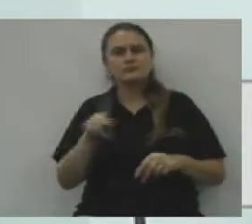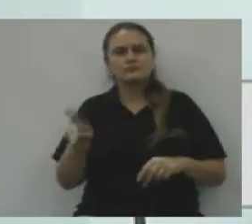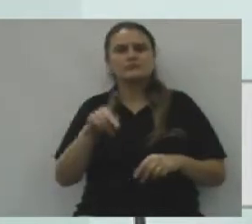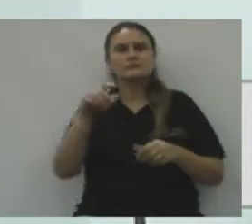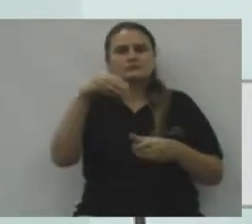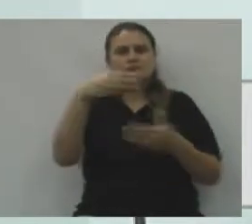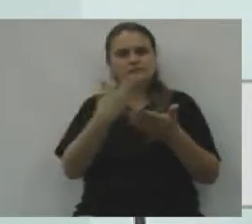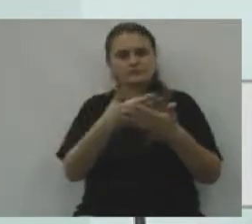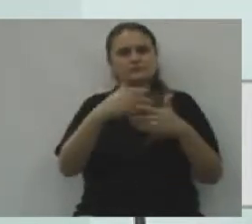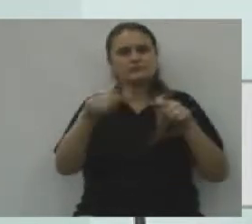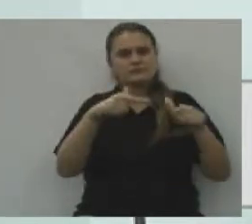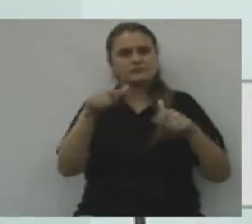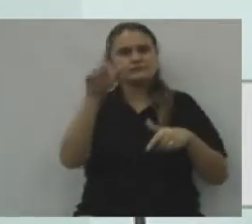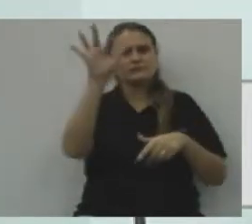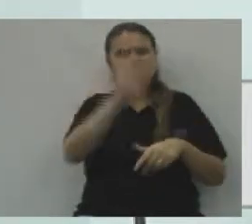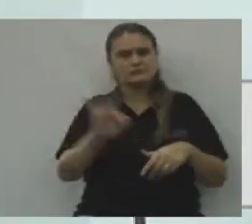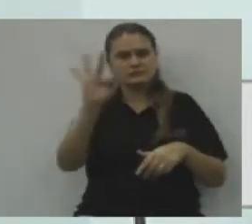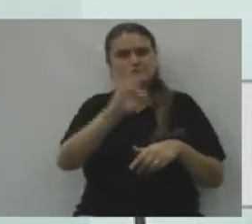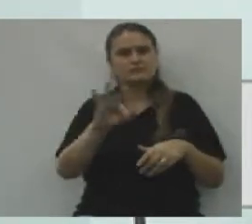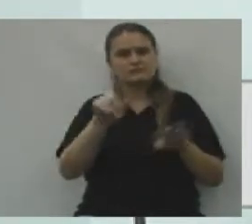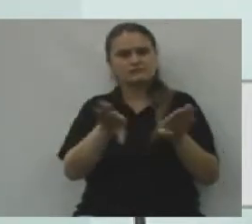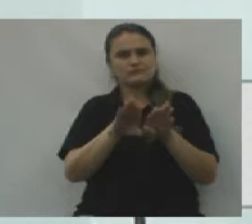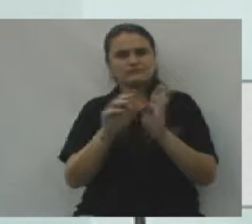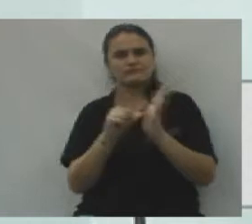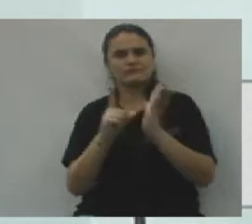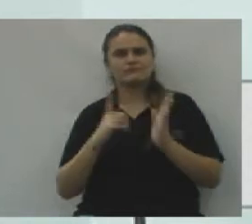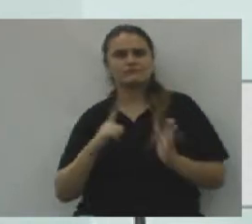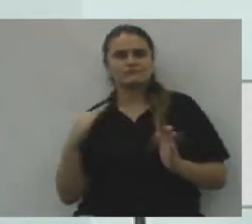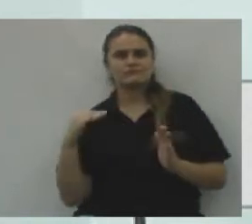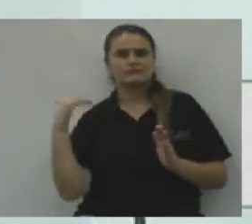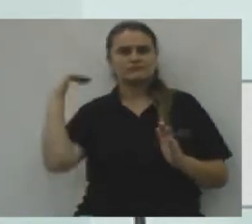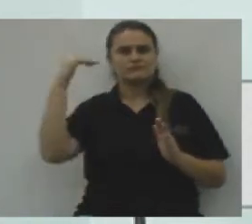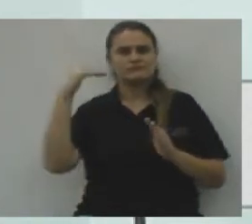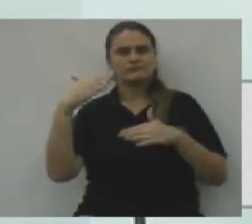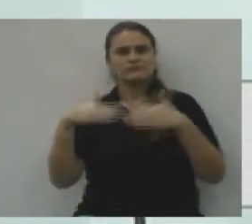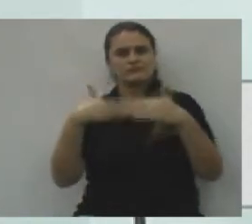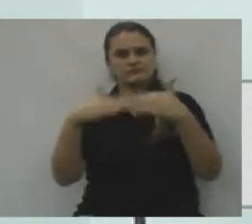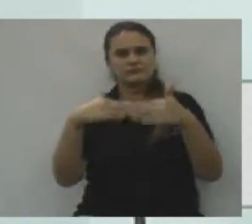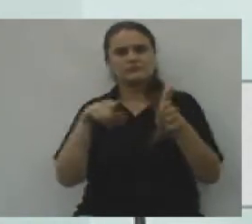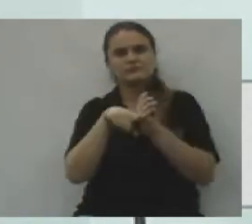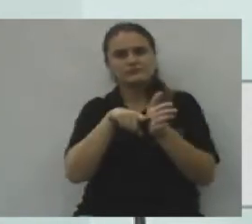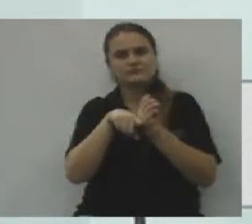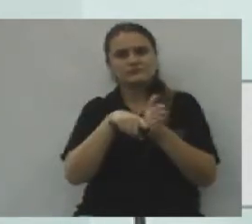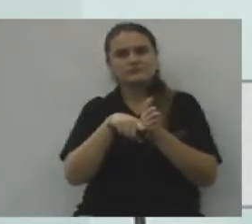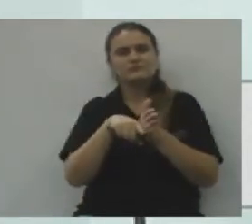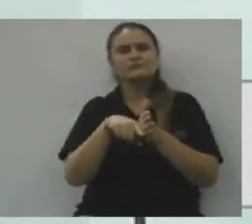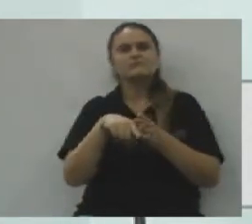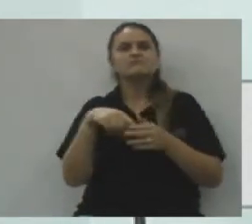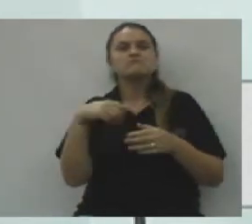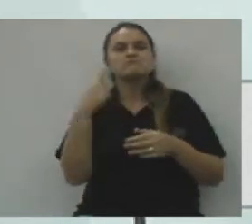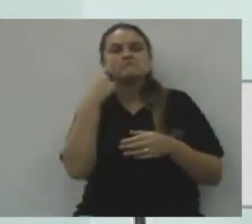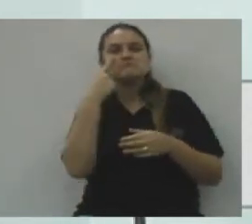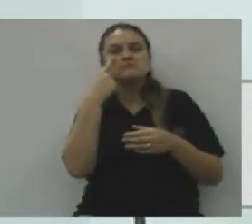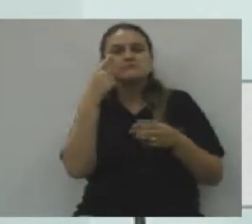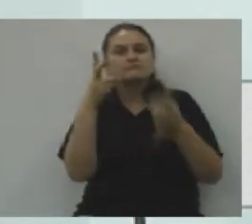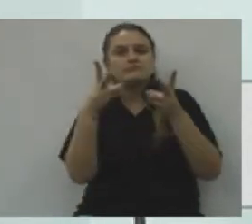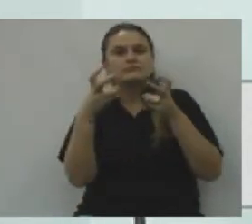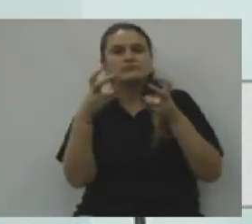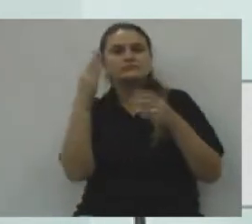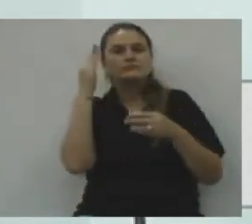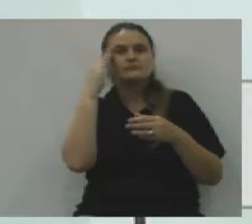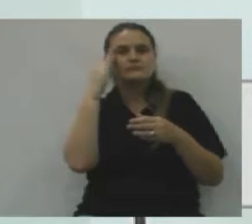grau profissional e de desenvolvimento e do estudo que foi realizado, esperavam detectar,